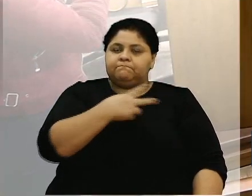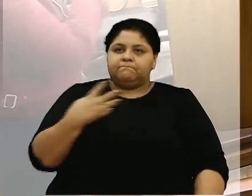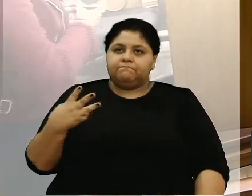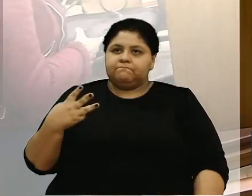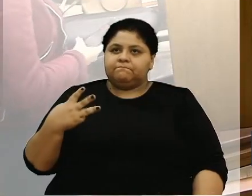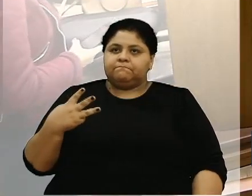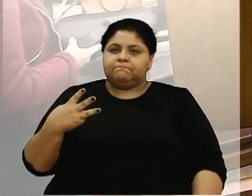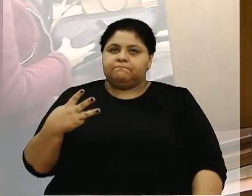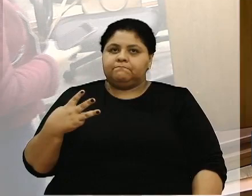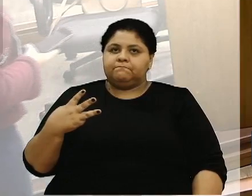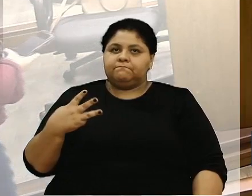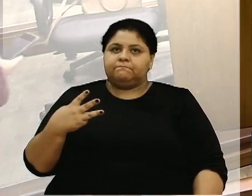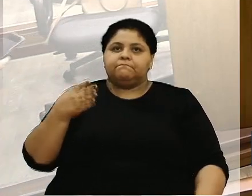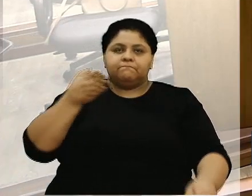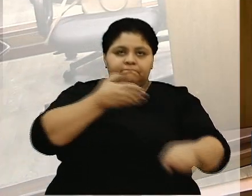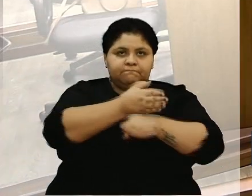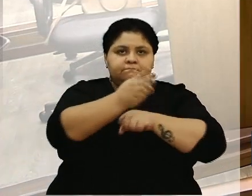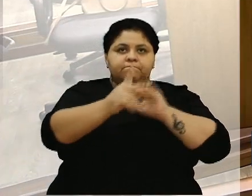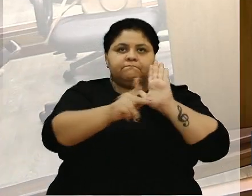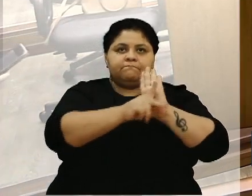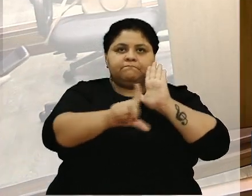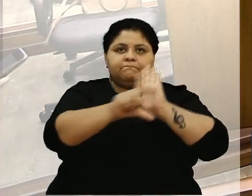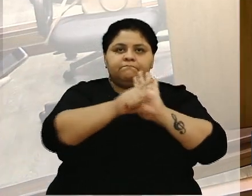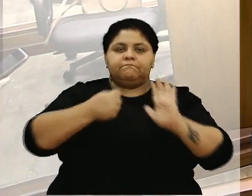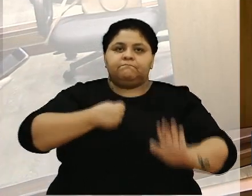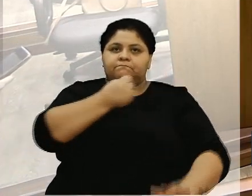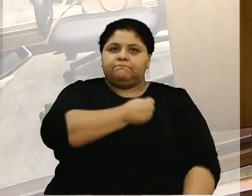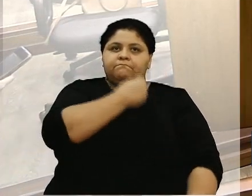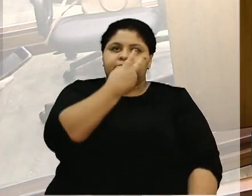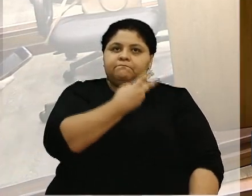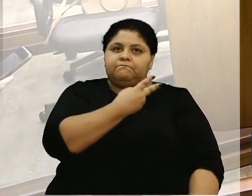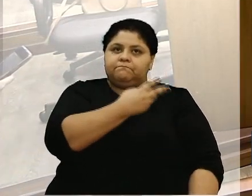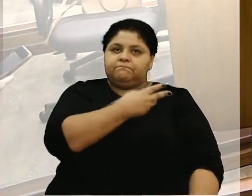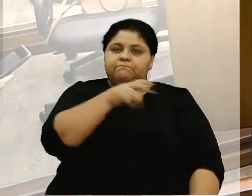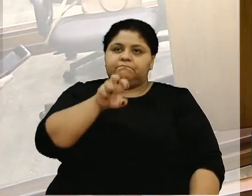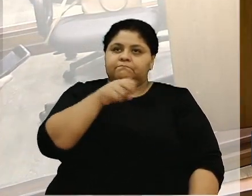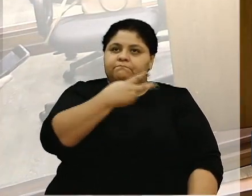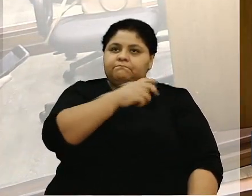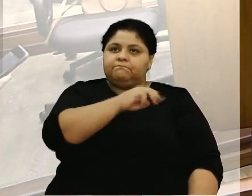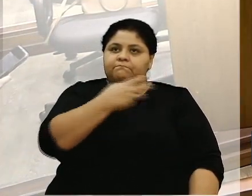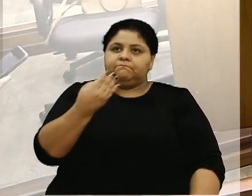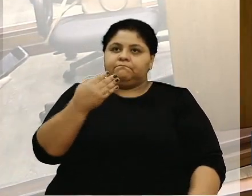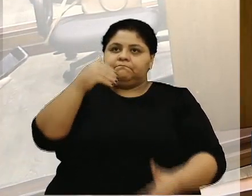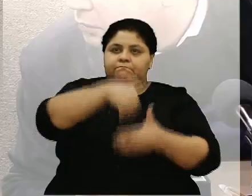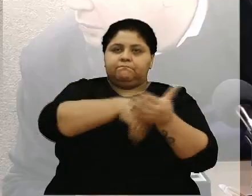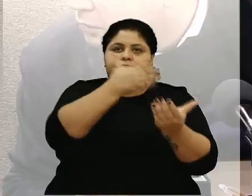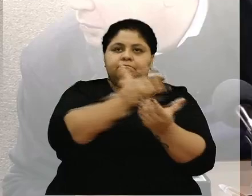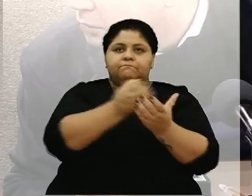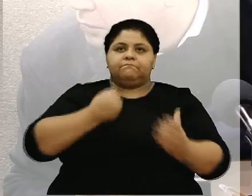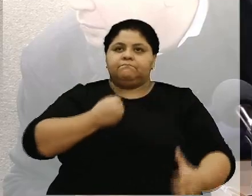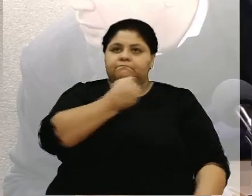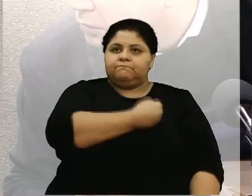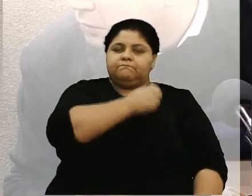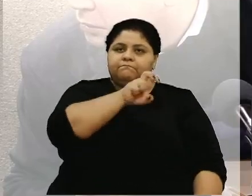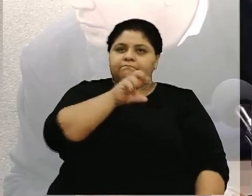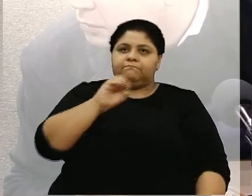170/2024. Parecer favorável ao projeto de lei número 35/2024, contido no processo número